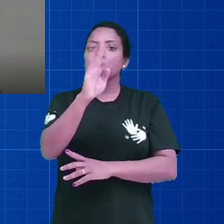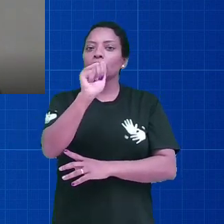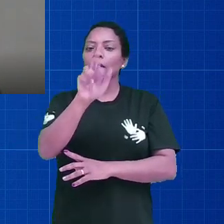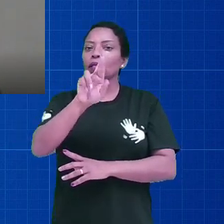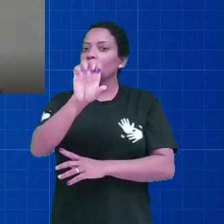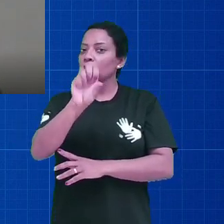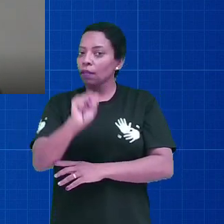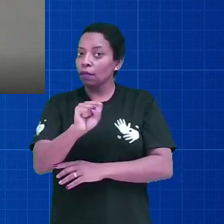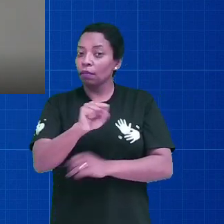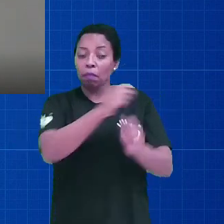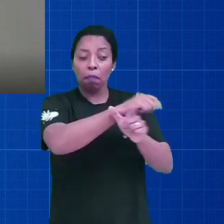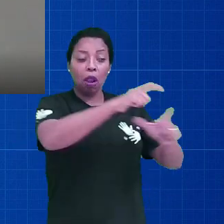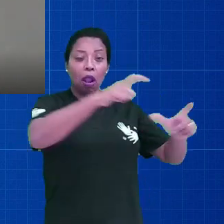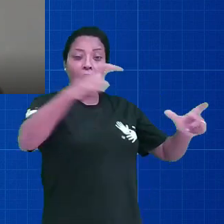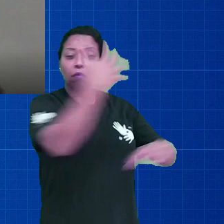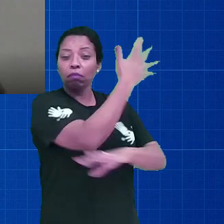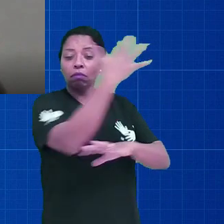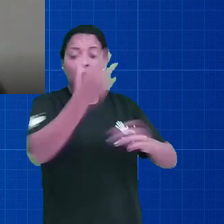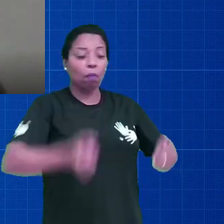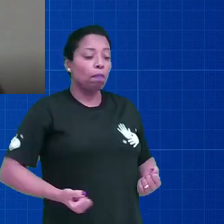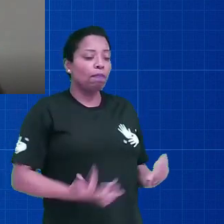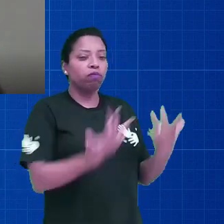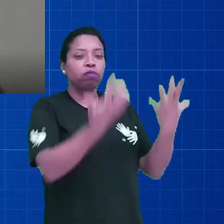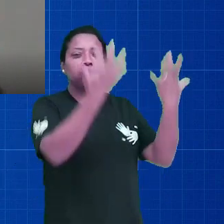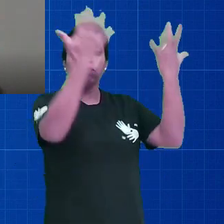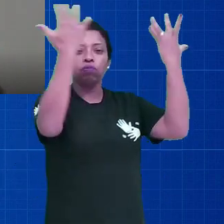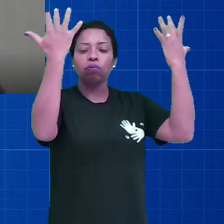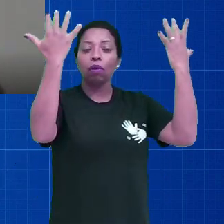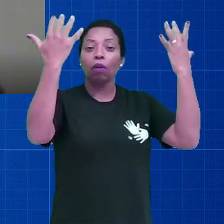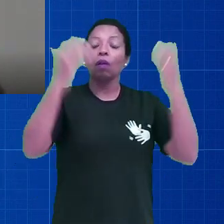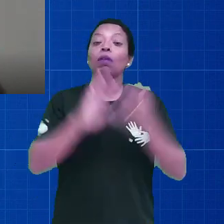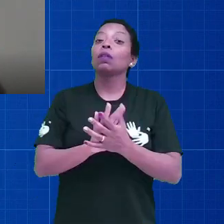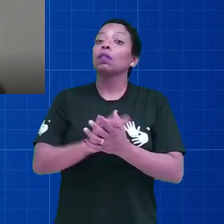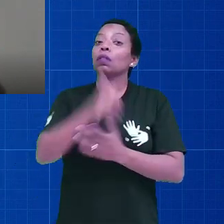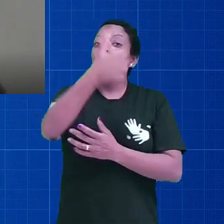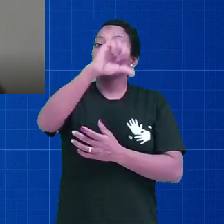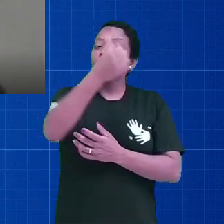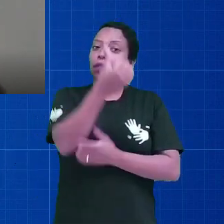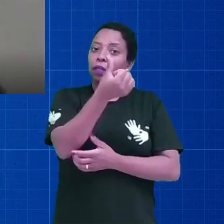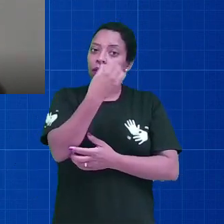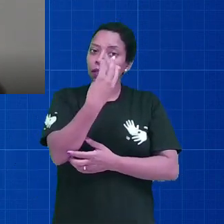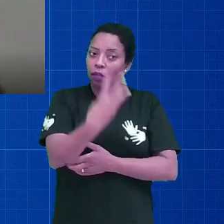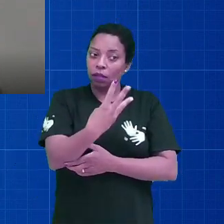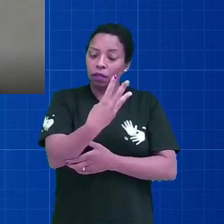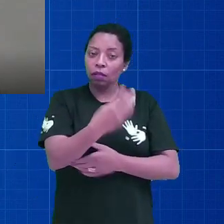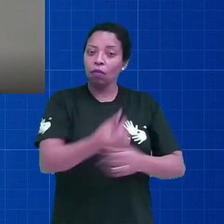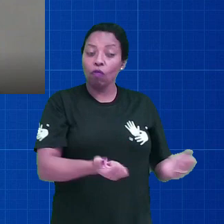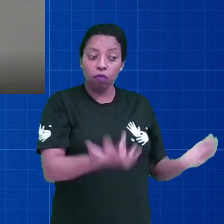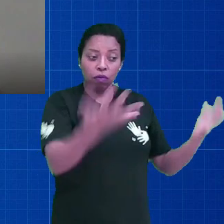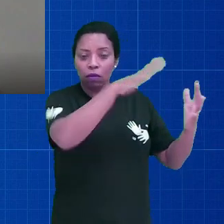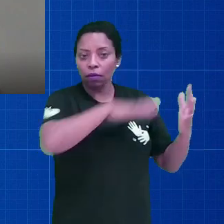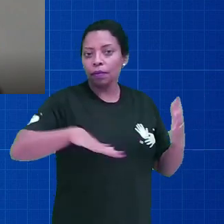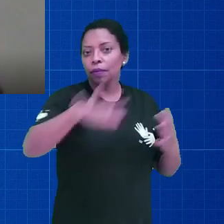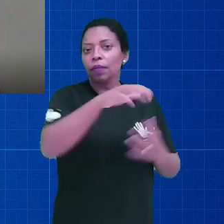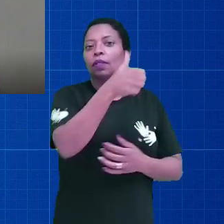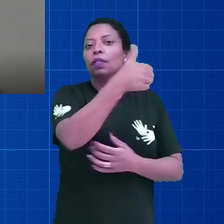um dos maiores incêndios no mundo até hoje. Então, em 63, você teve essa queima de 2 milhões de hectares,